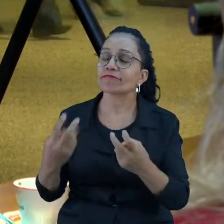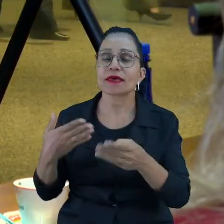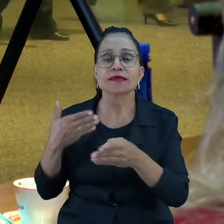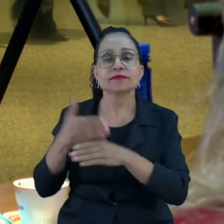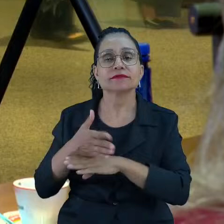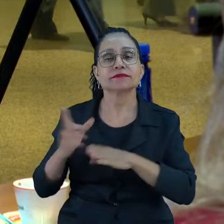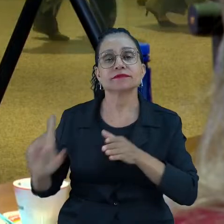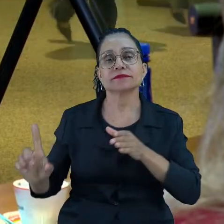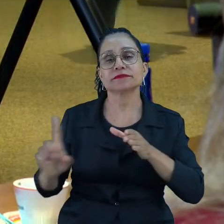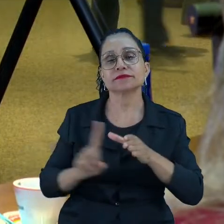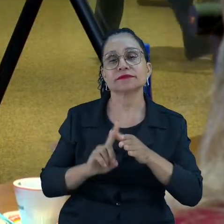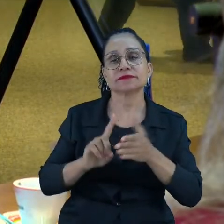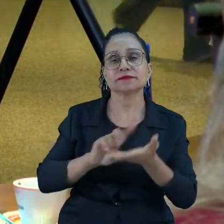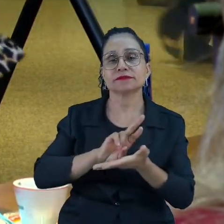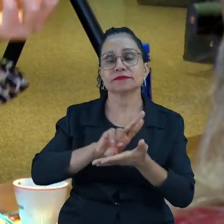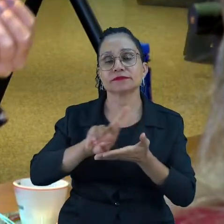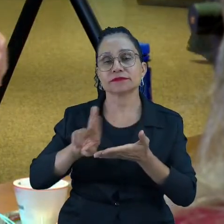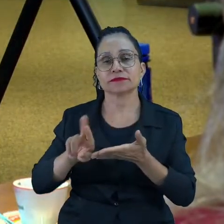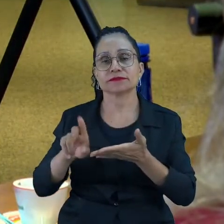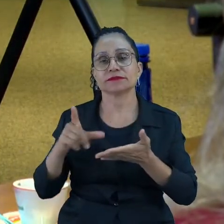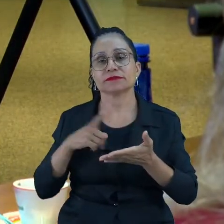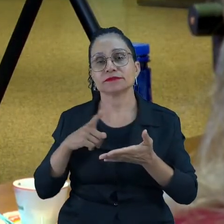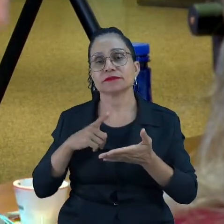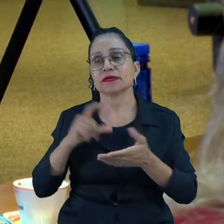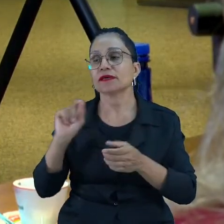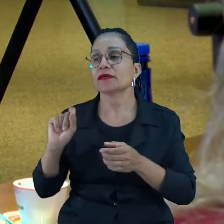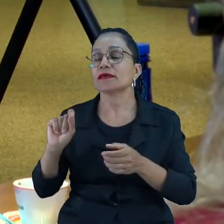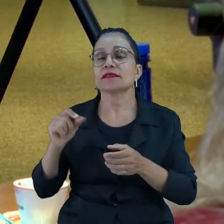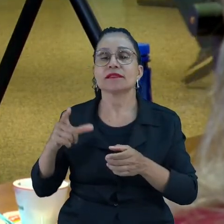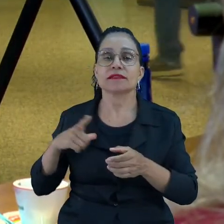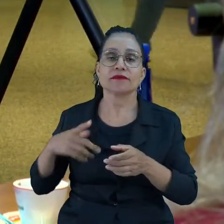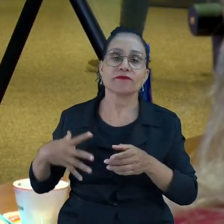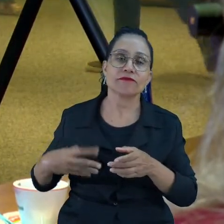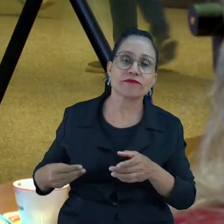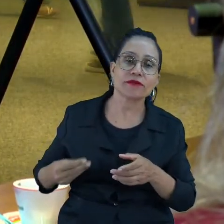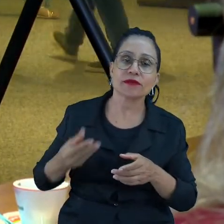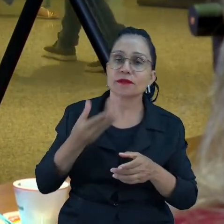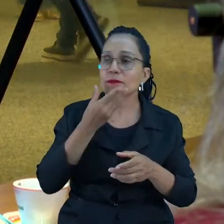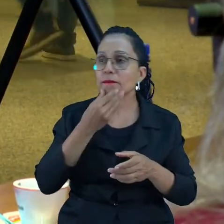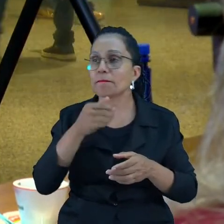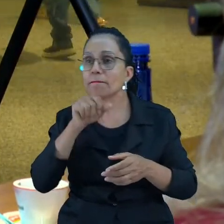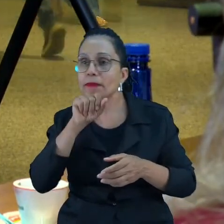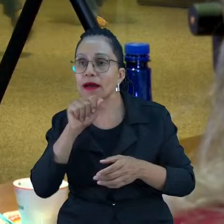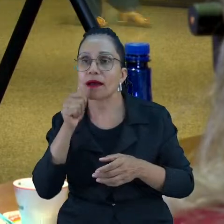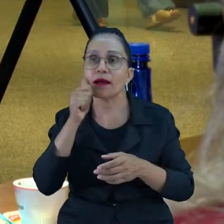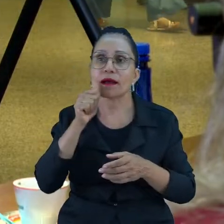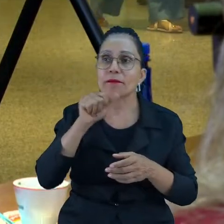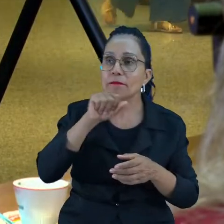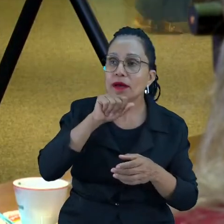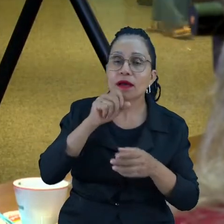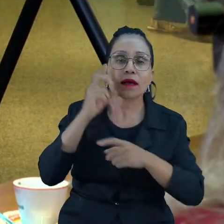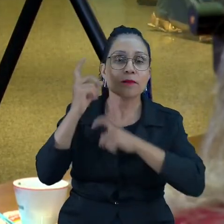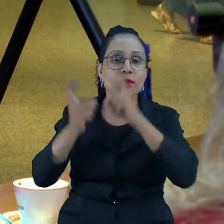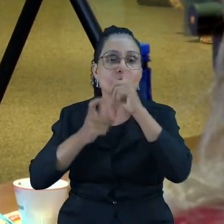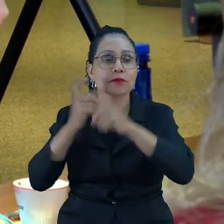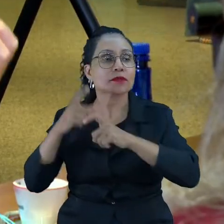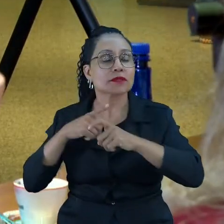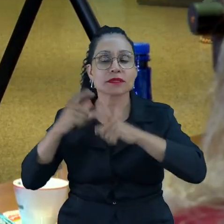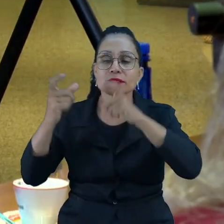falo isso de ver né, quem tem filhos, né, os pais, a preocupação, né, de ter esses espaços que